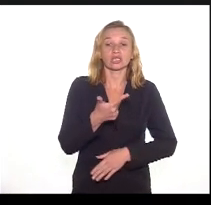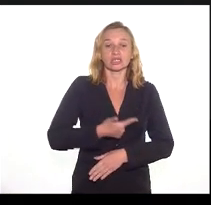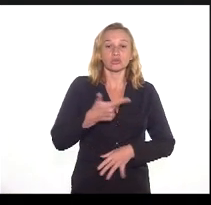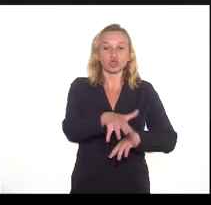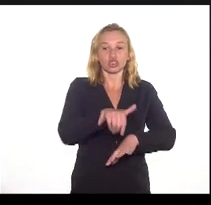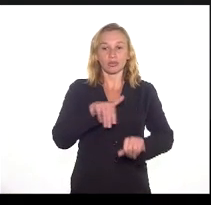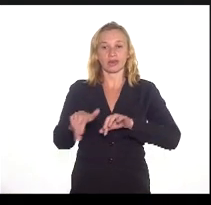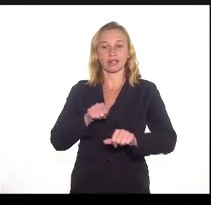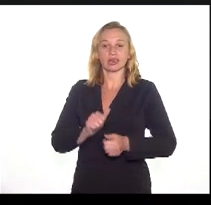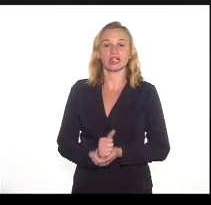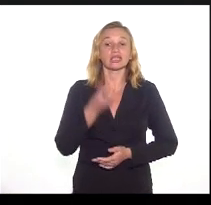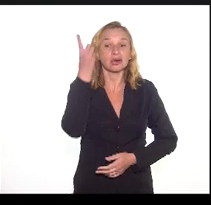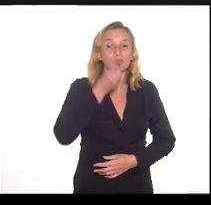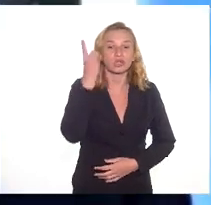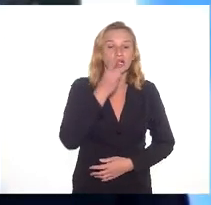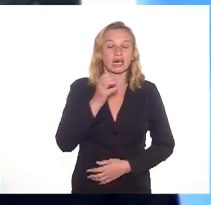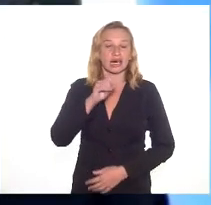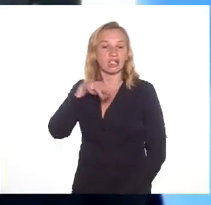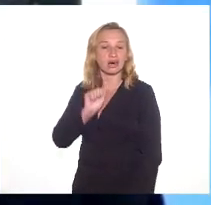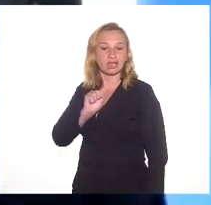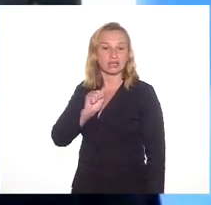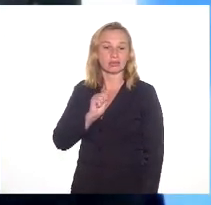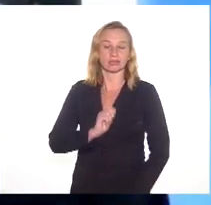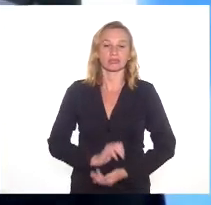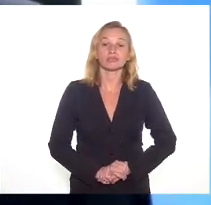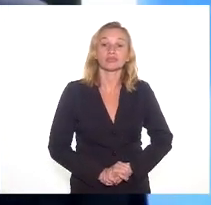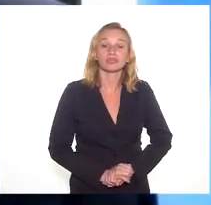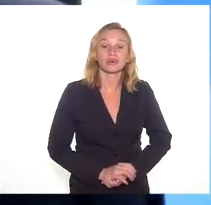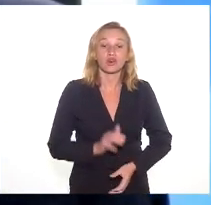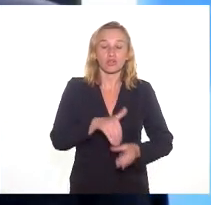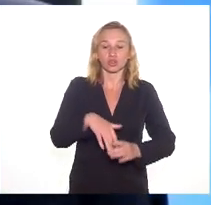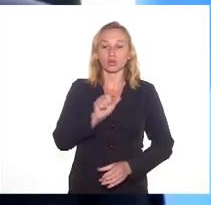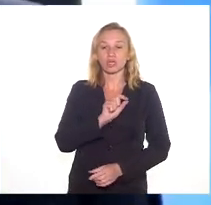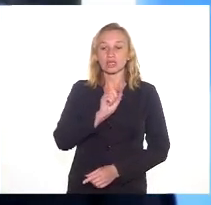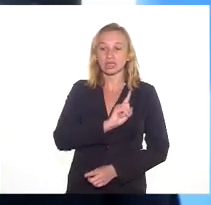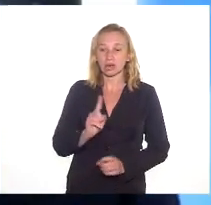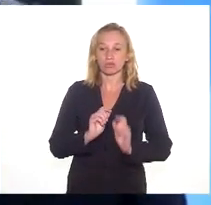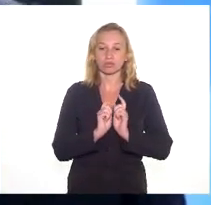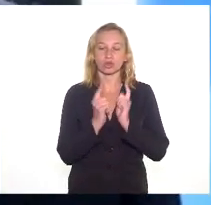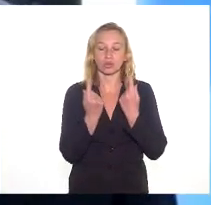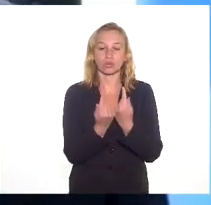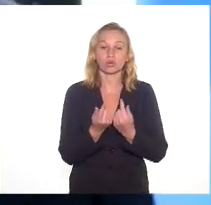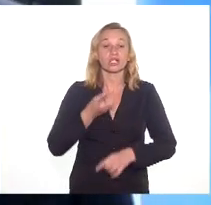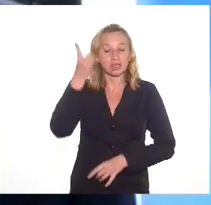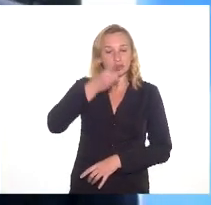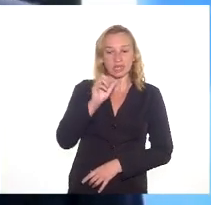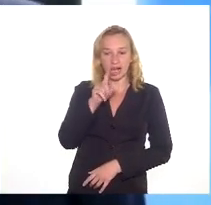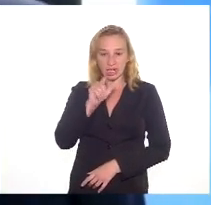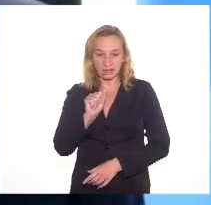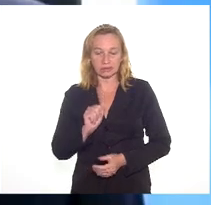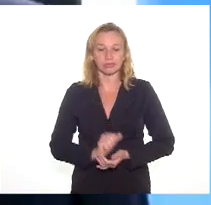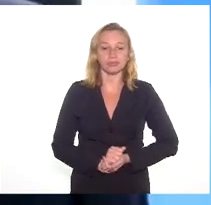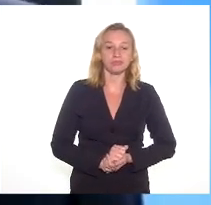chamada. Deputada Adriana Baltazar, votou não pelo grupo. Deputada Alana